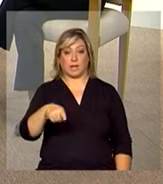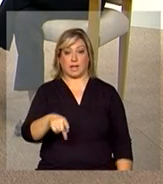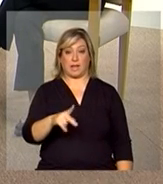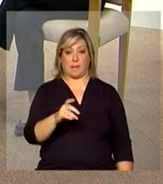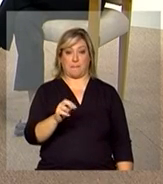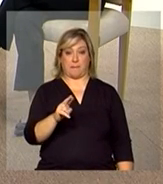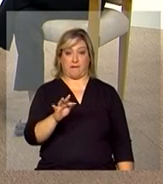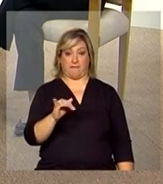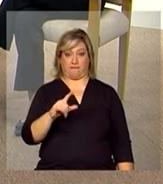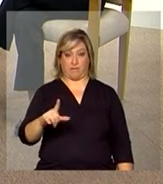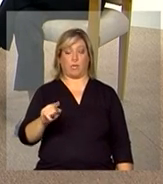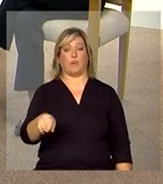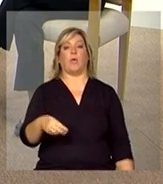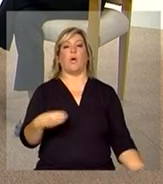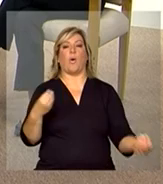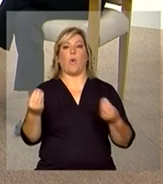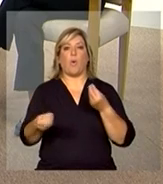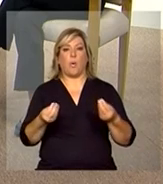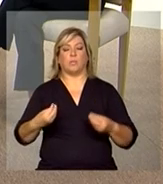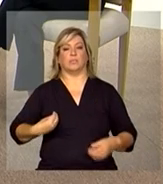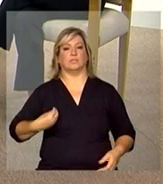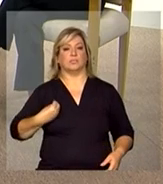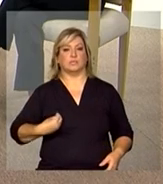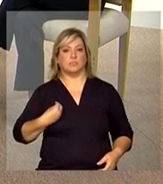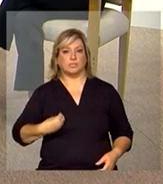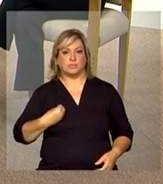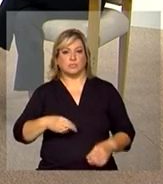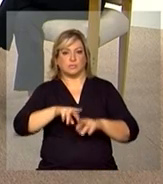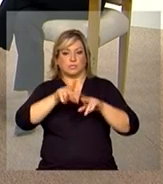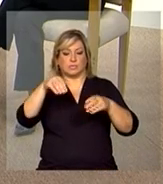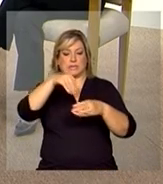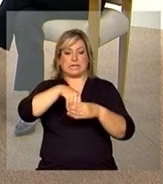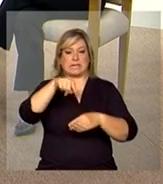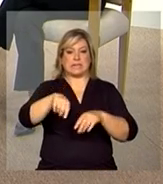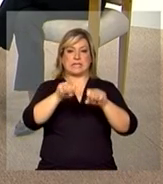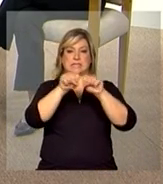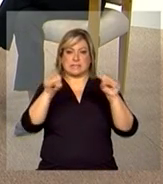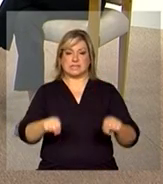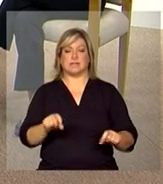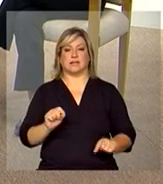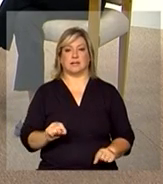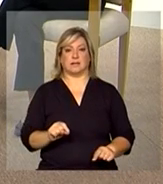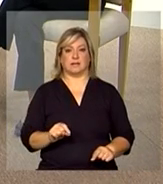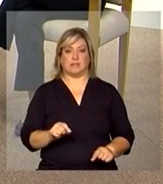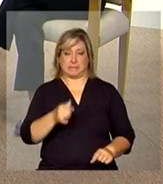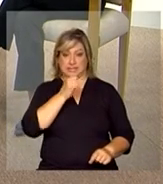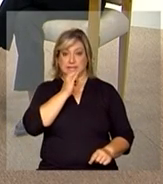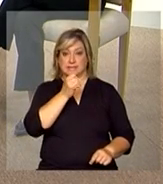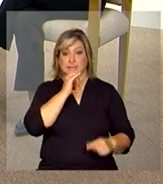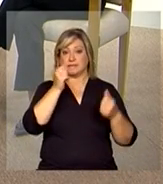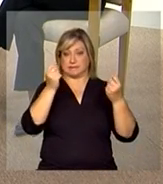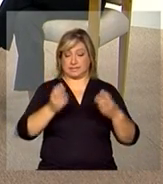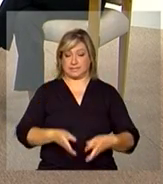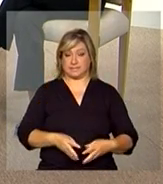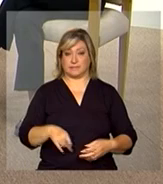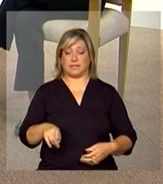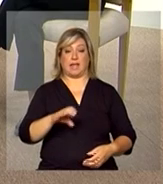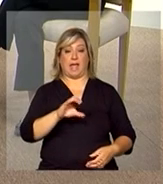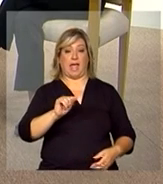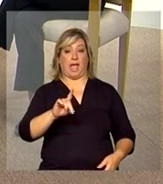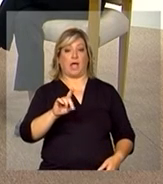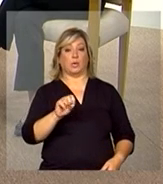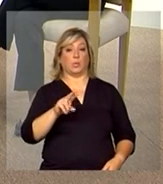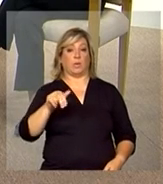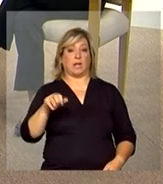conjunto de funcionalidades eh do sistema ou seja vamos vamos exemplificar o cadsuas